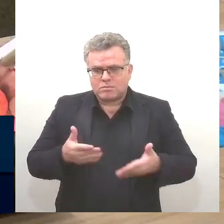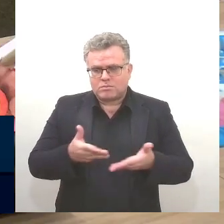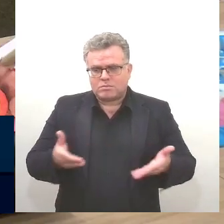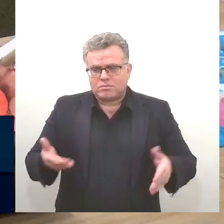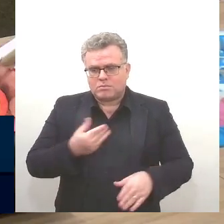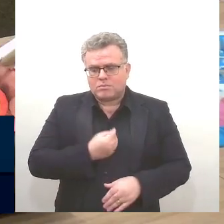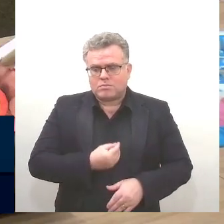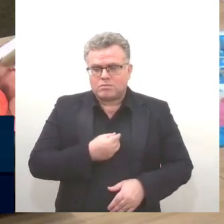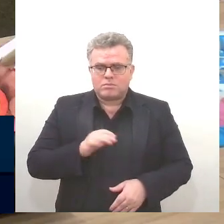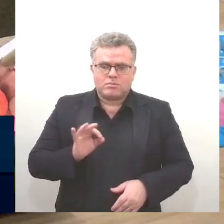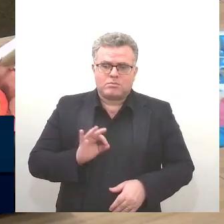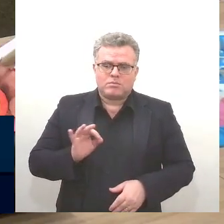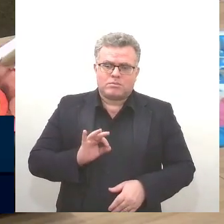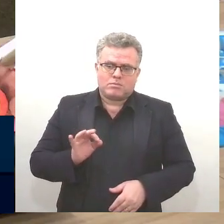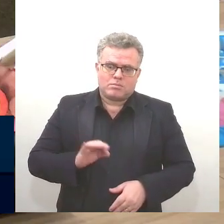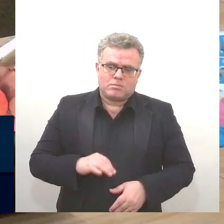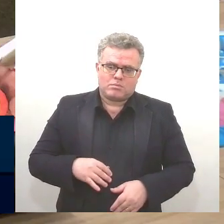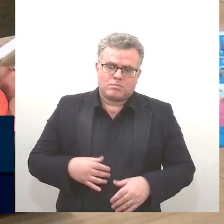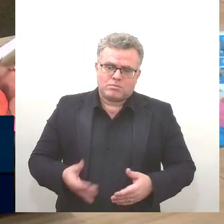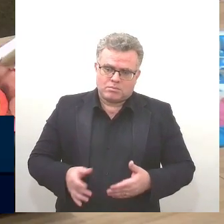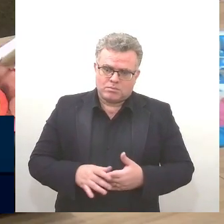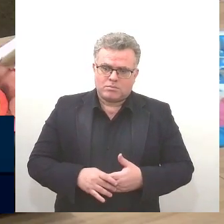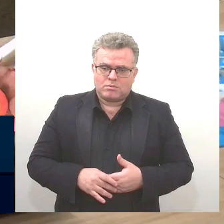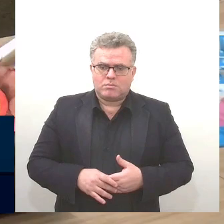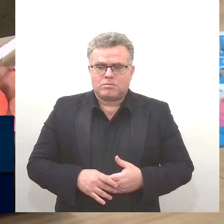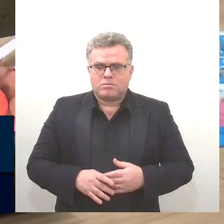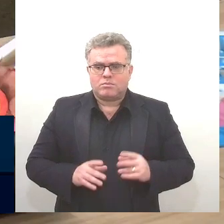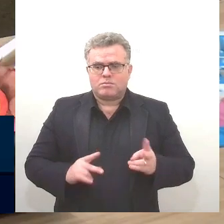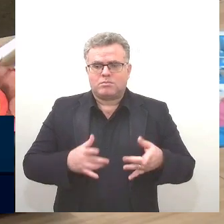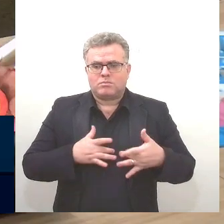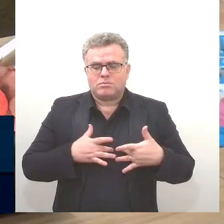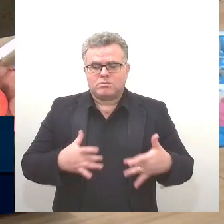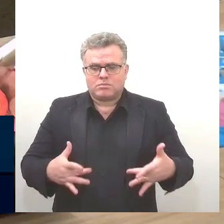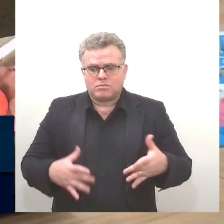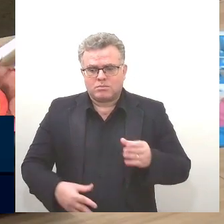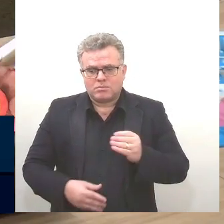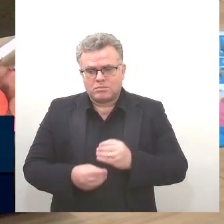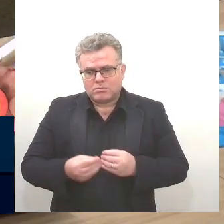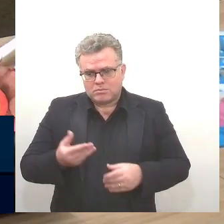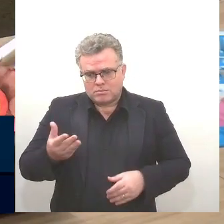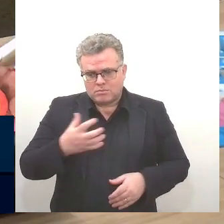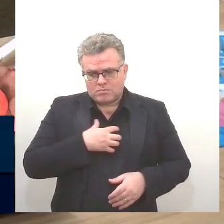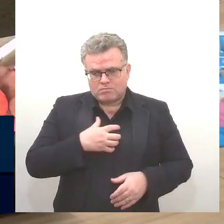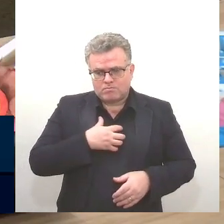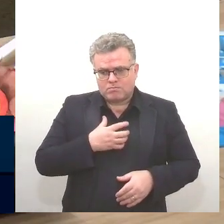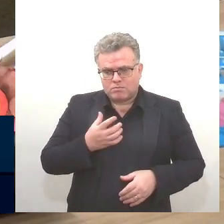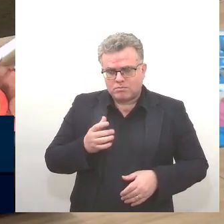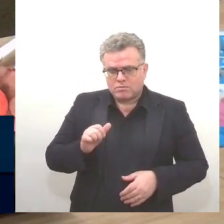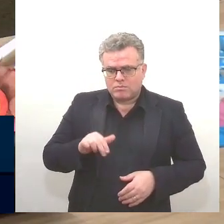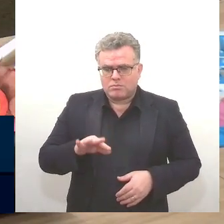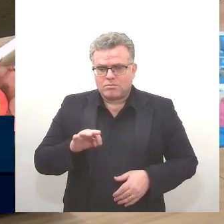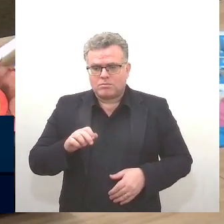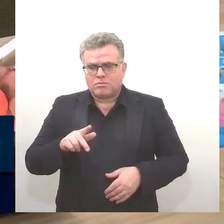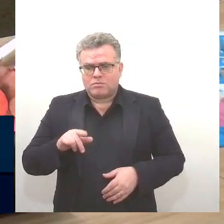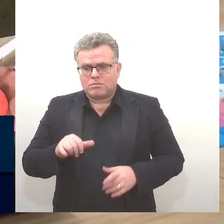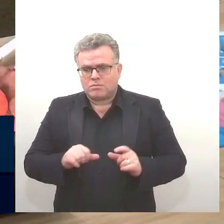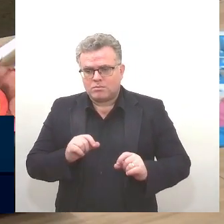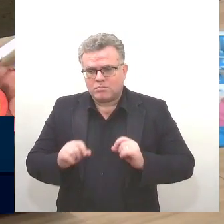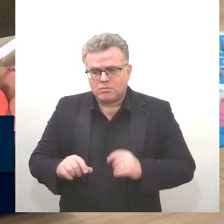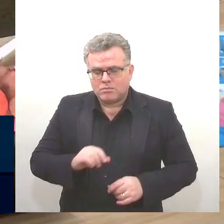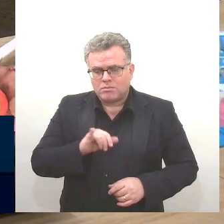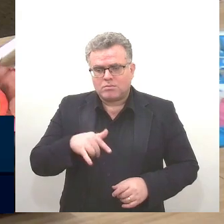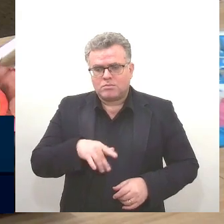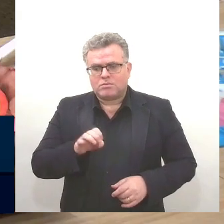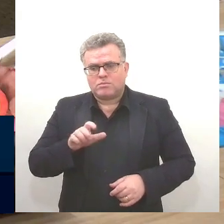reiterar né A minha solidariedade né a Natália né A Jaqueline que também